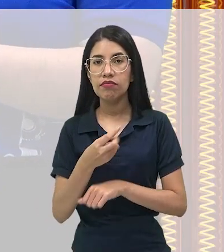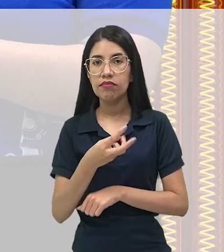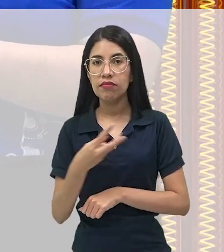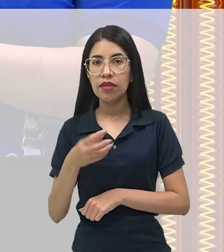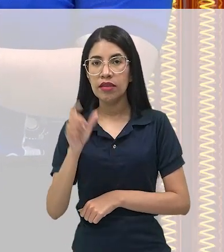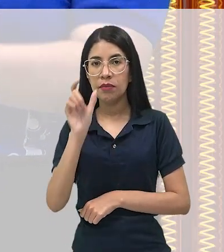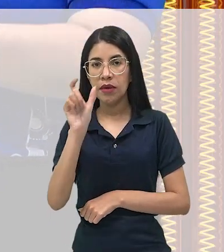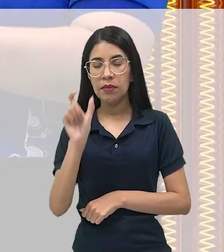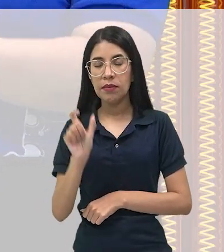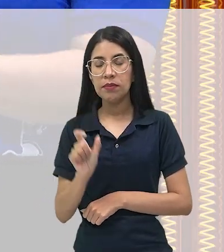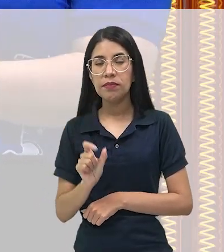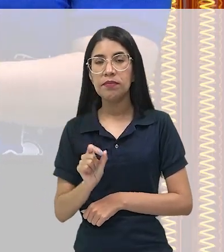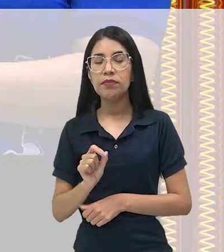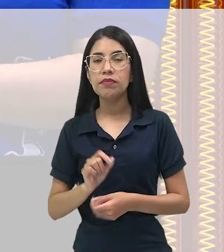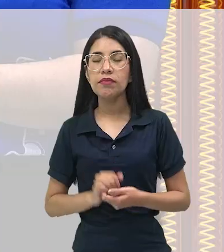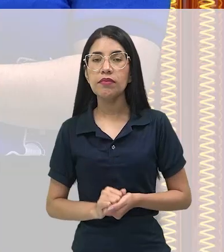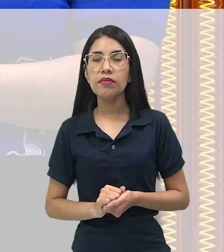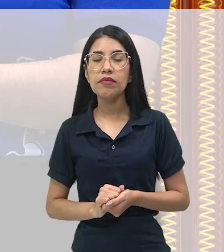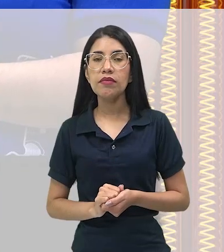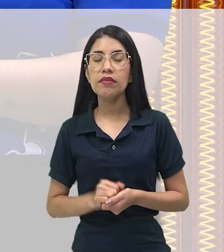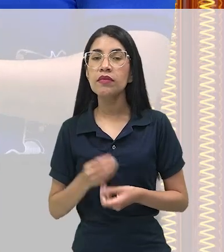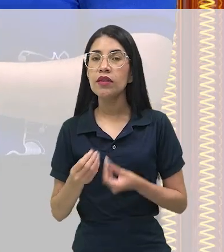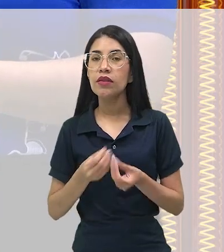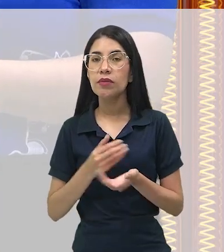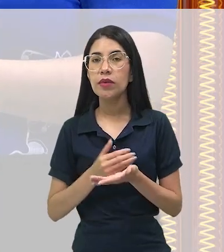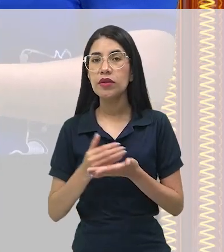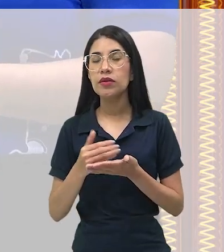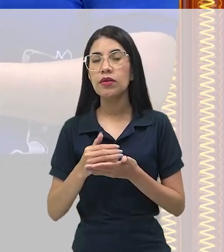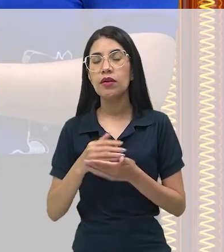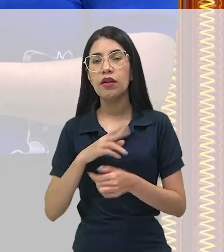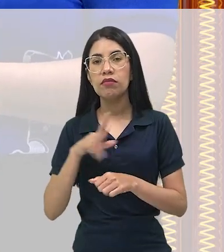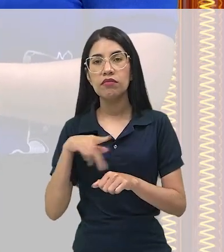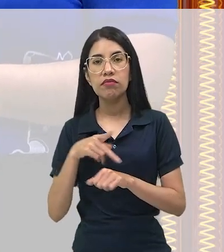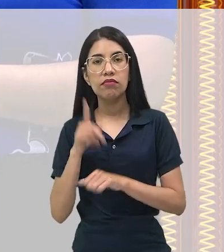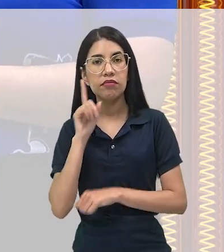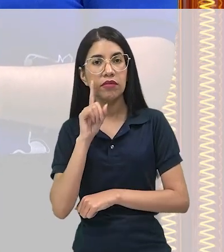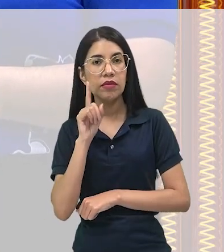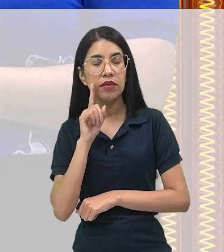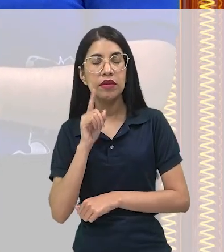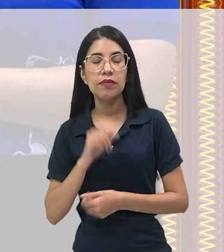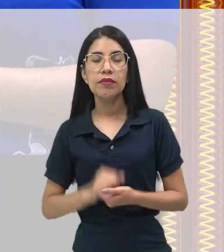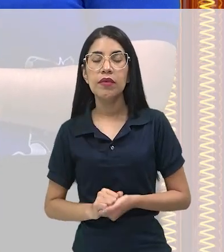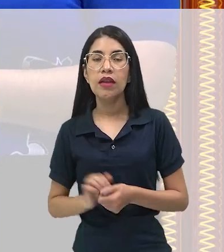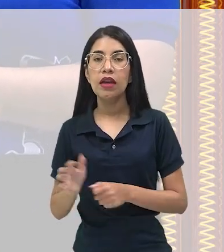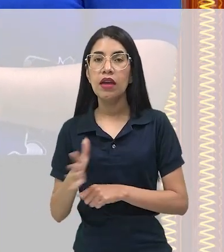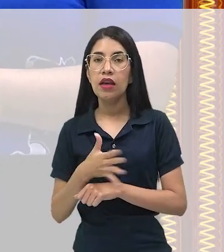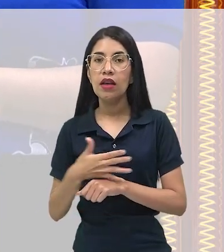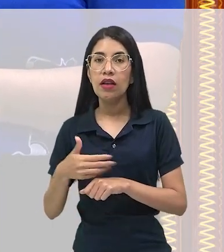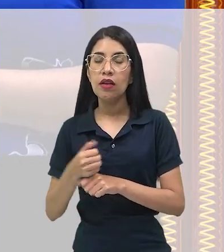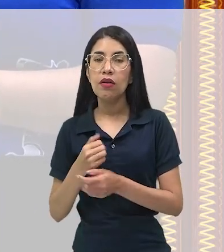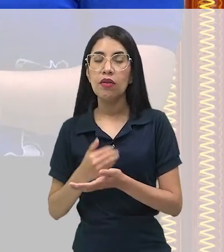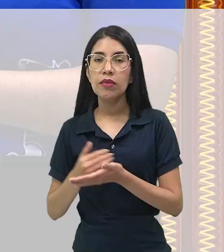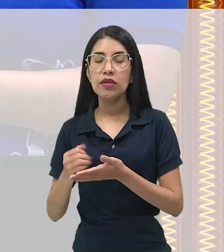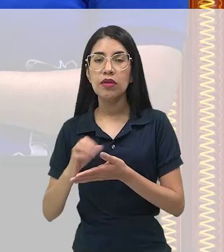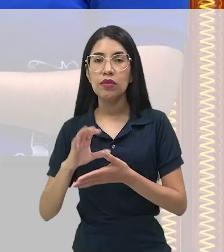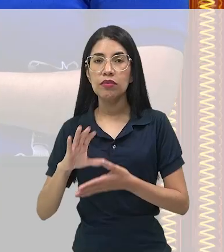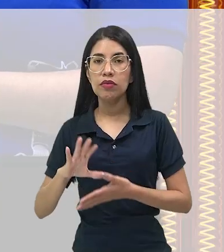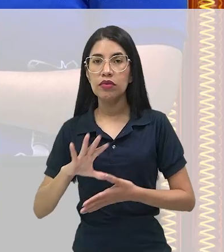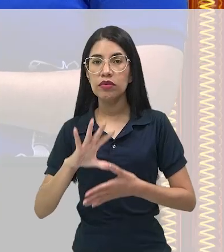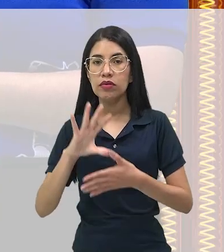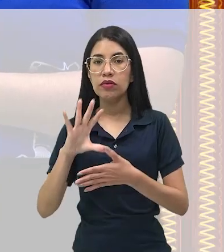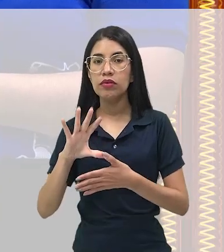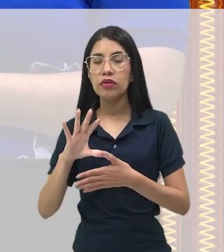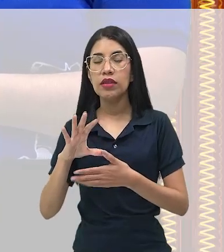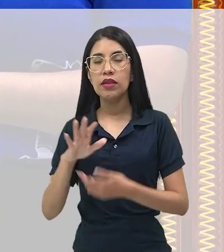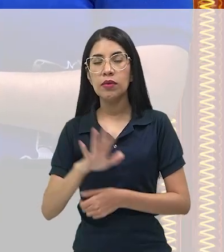os Estados Unidos como ele começou. Já que a colonização veio da América, para cá desse território